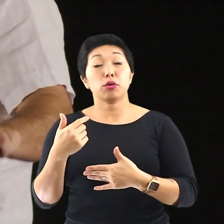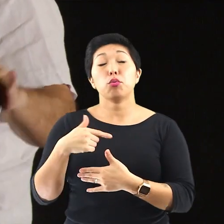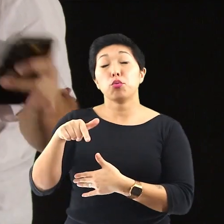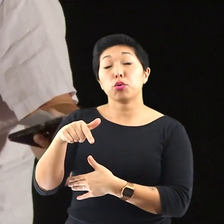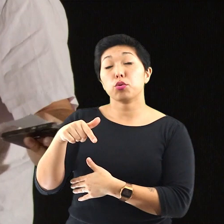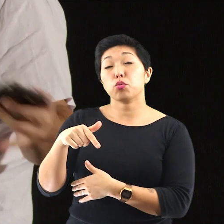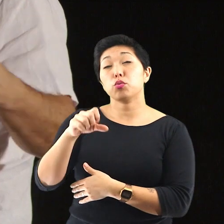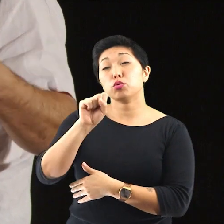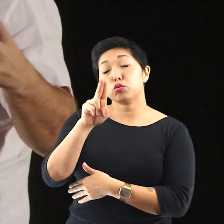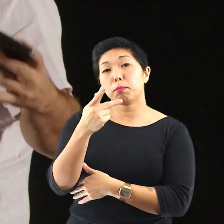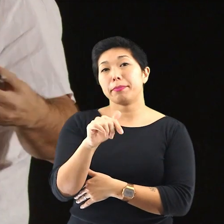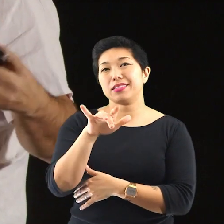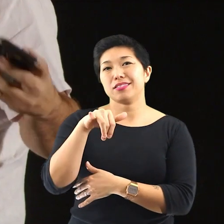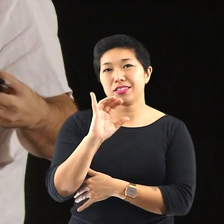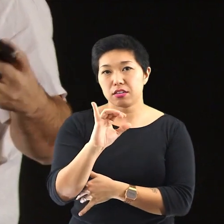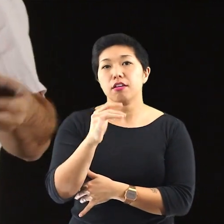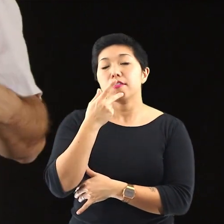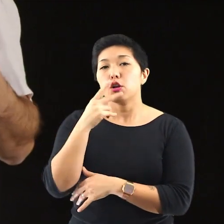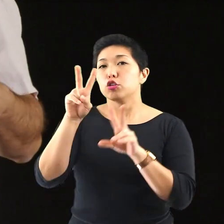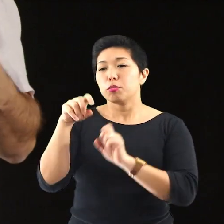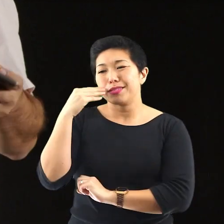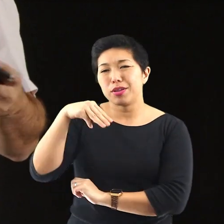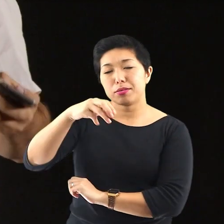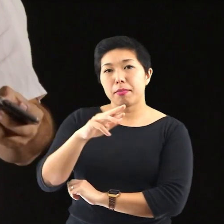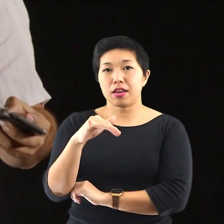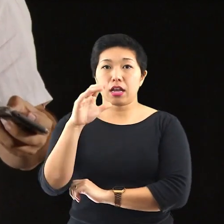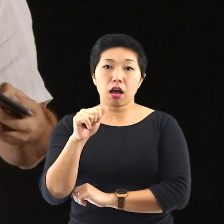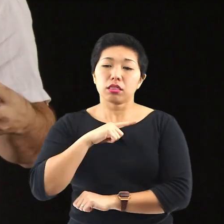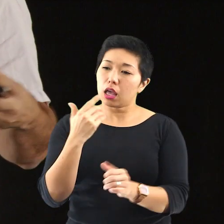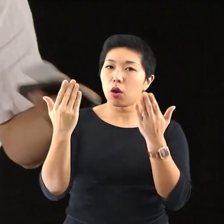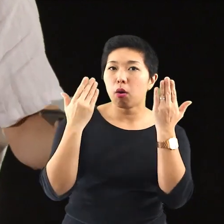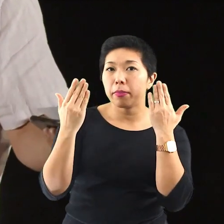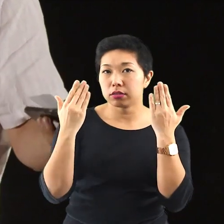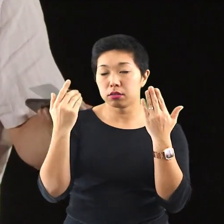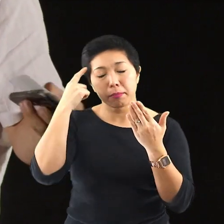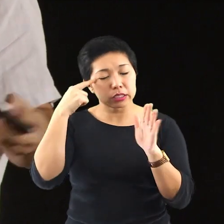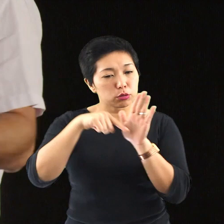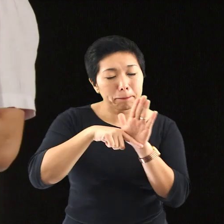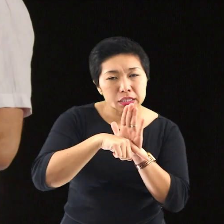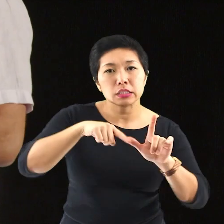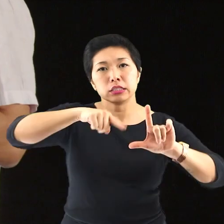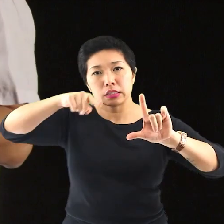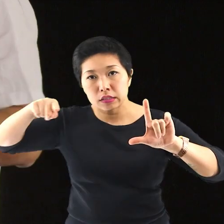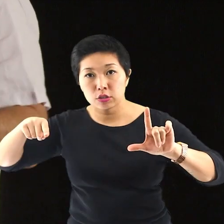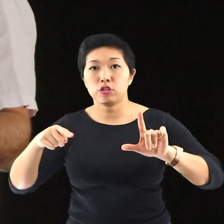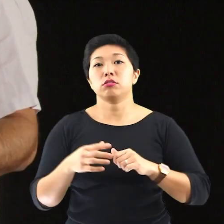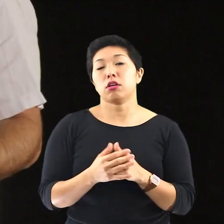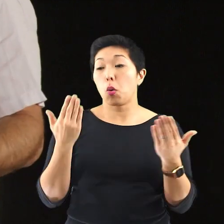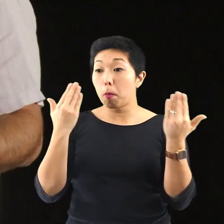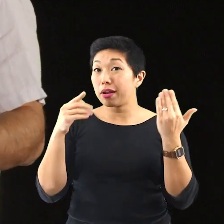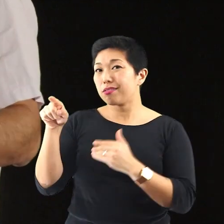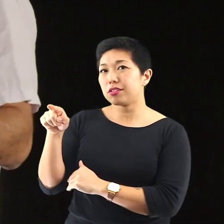Maricá, é um pouco que tem uma medida de comparação em termos de estudo estatístico com a Give Directly. Então, vai